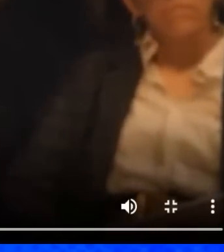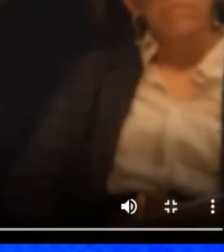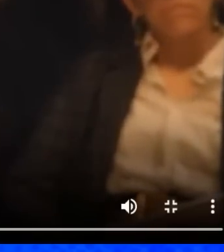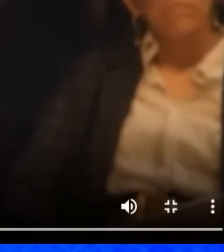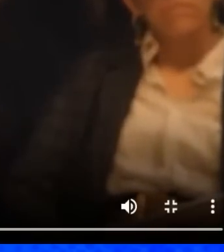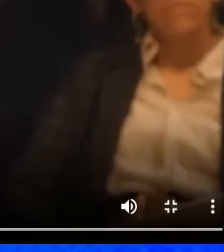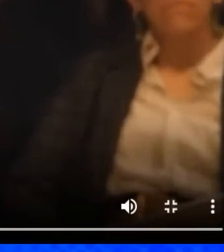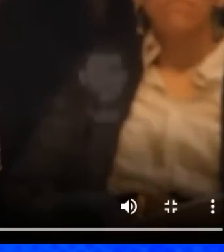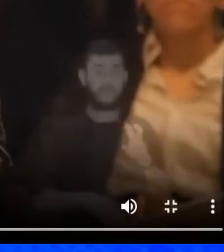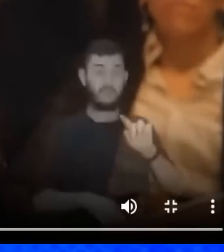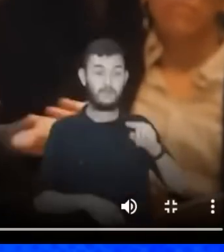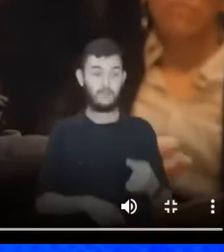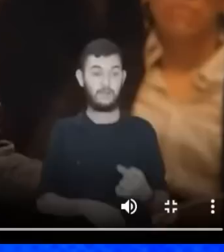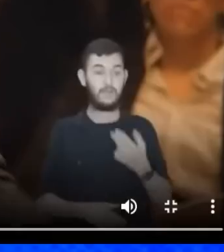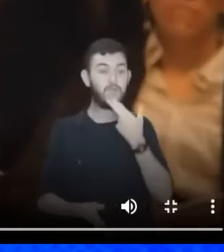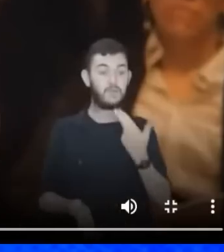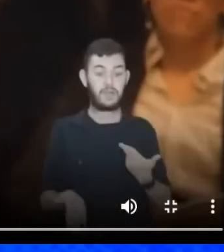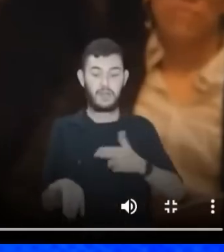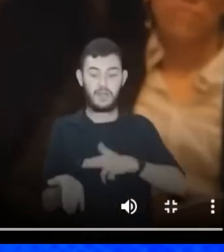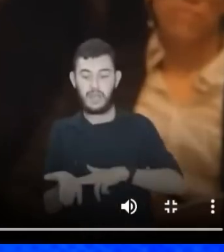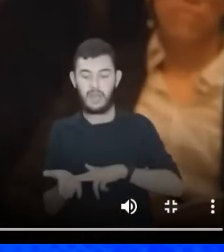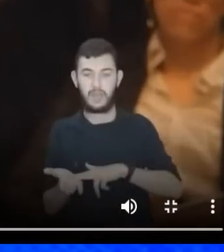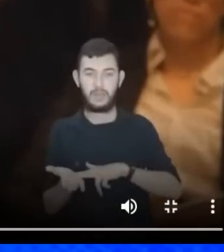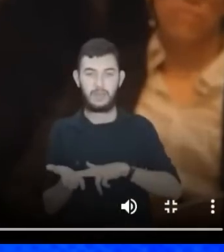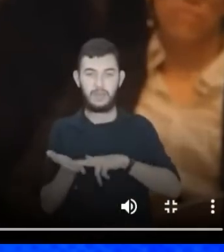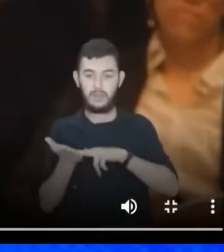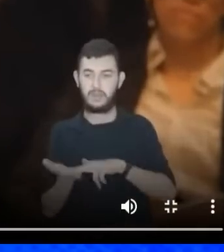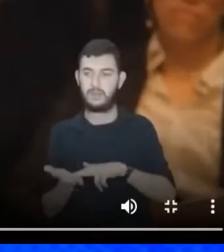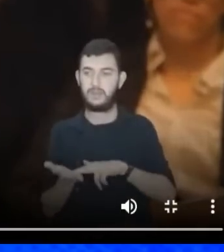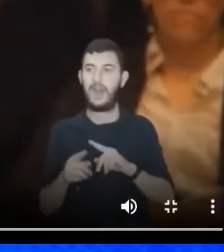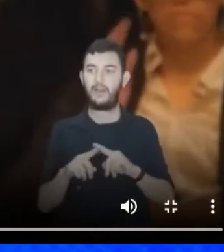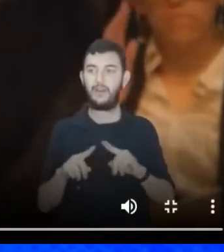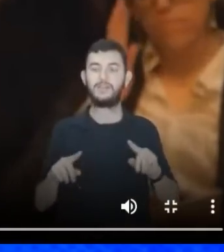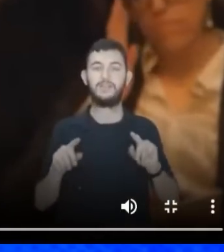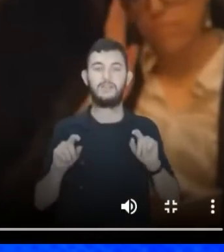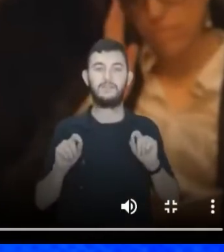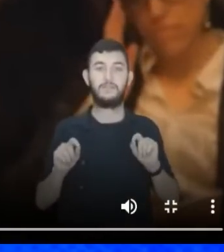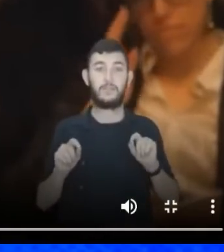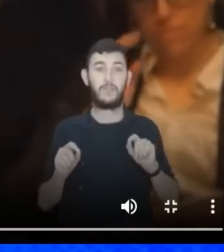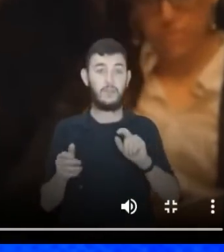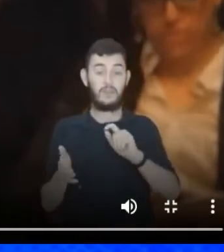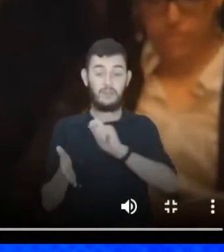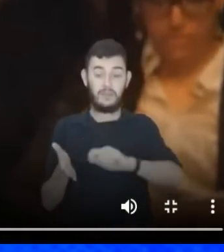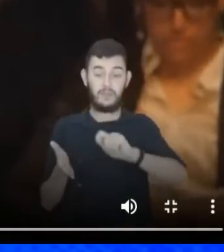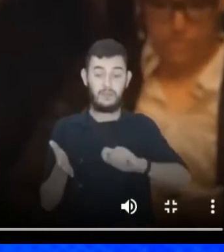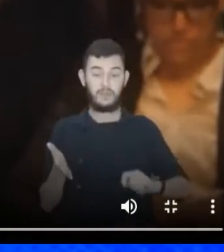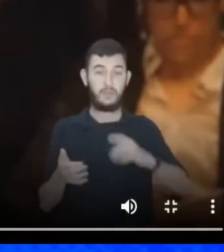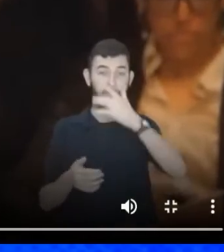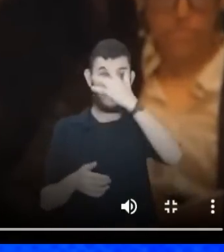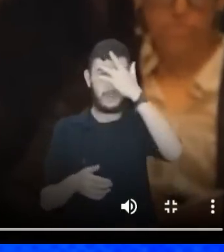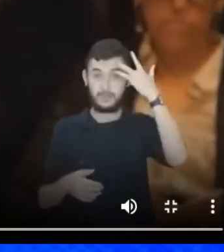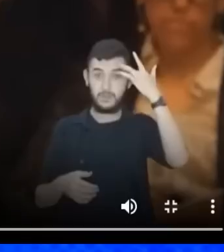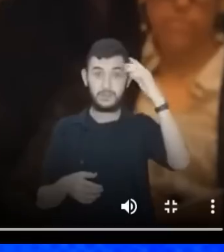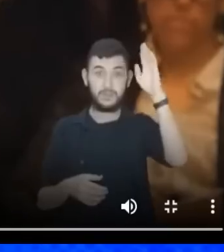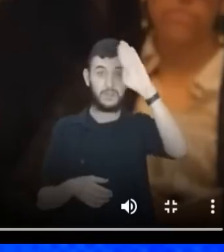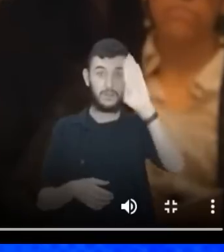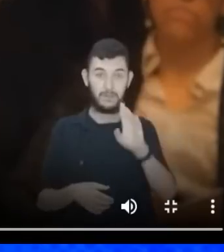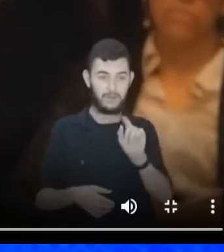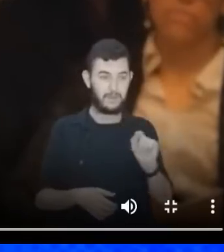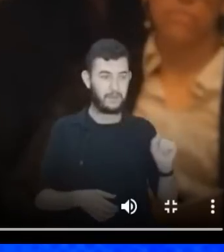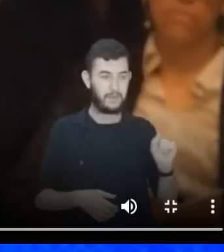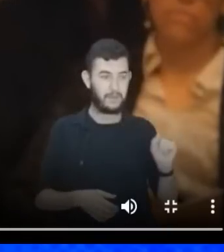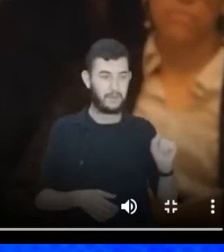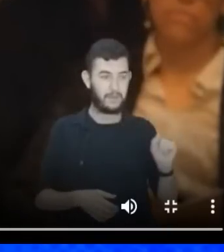Essas cartas. Enfim, escritas por pessoas de todas as cidades do Brasil, de cidades longínquas e de outros